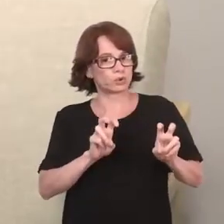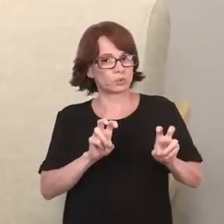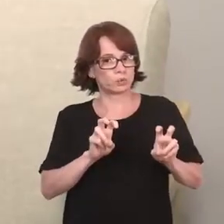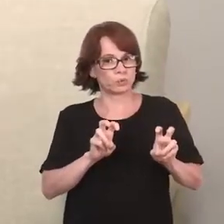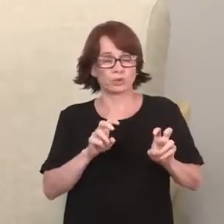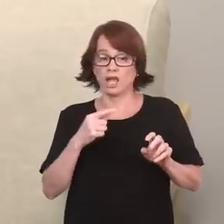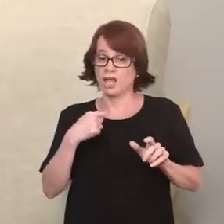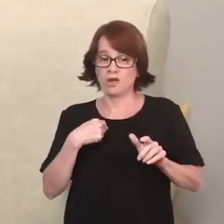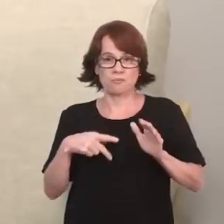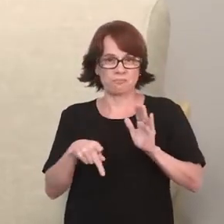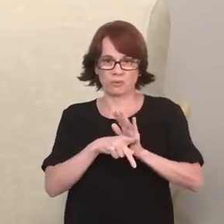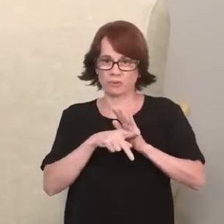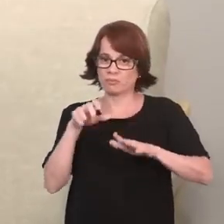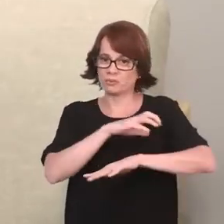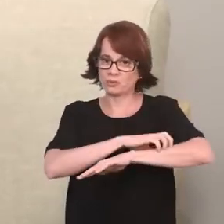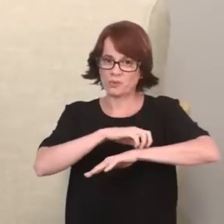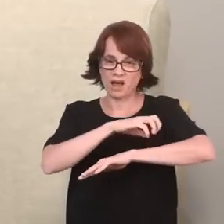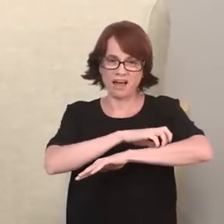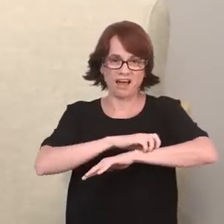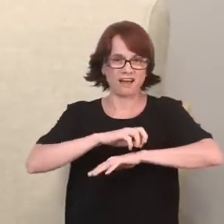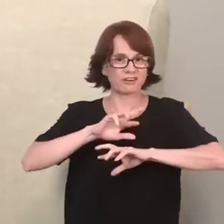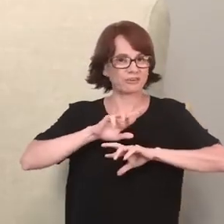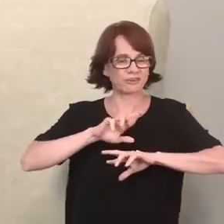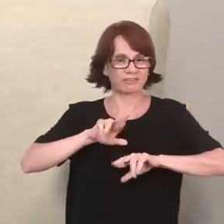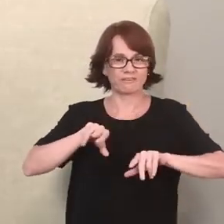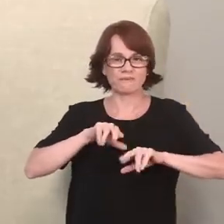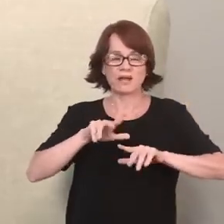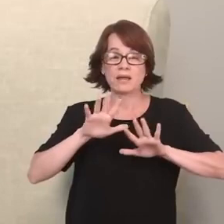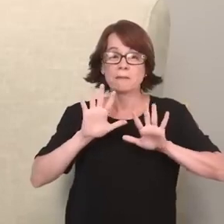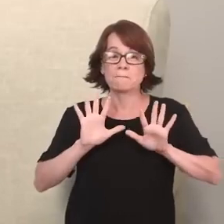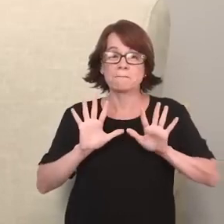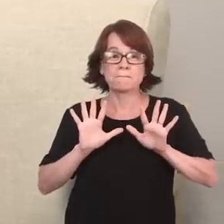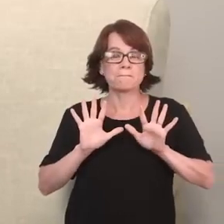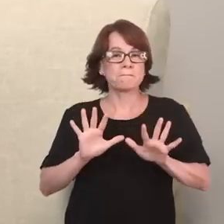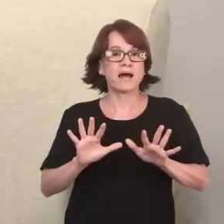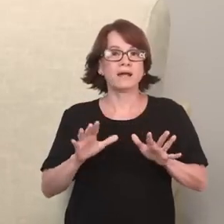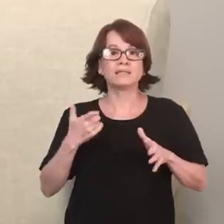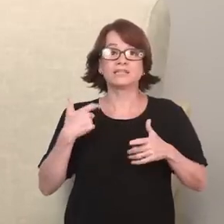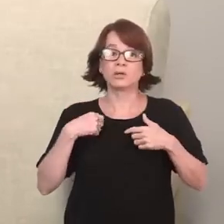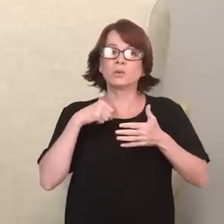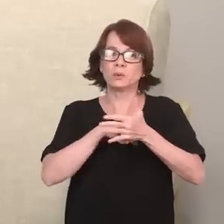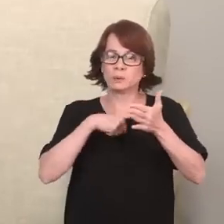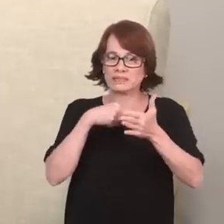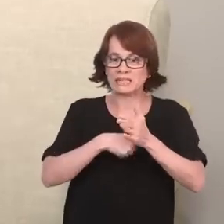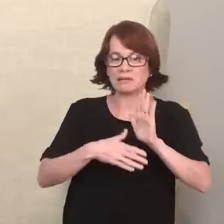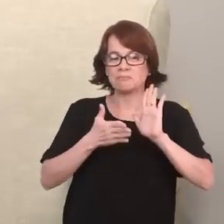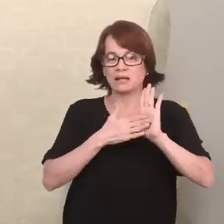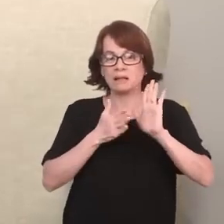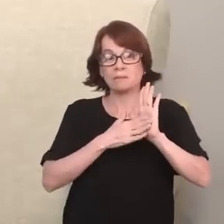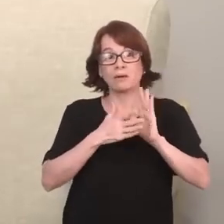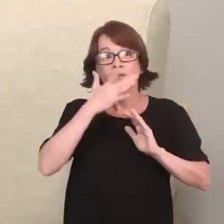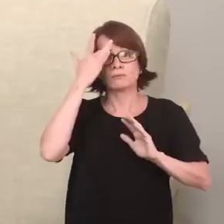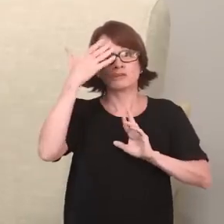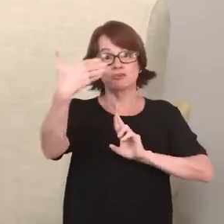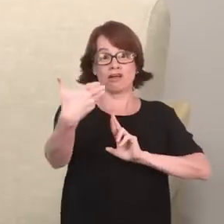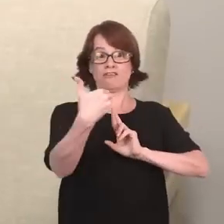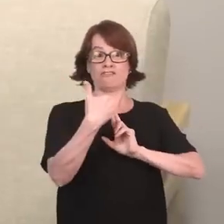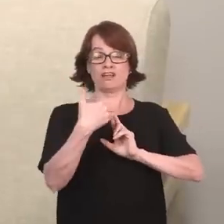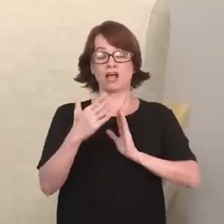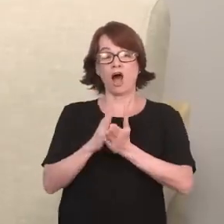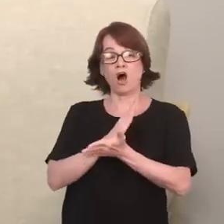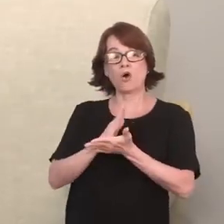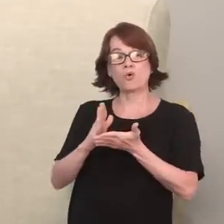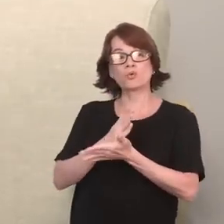fiz pelo agro durante o meu primeiro mandato. Eu me tornei uma referência nacional, não só no Distrito Federal.